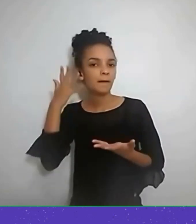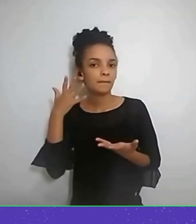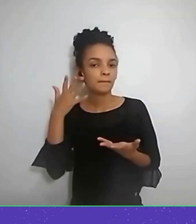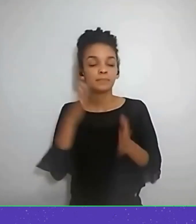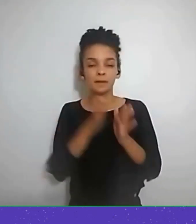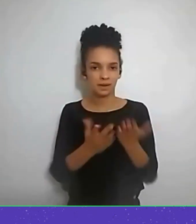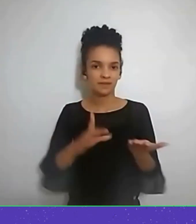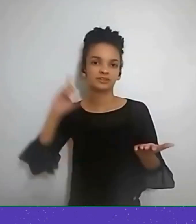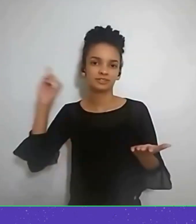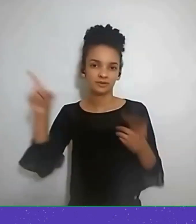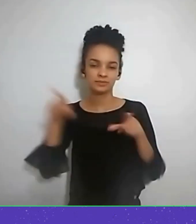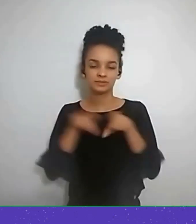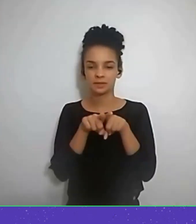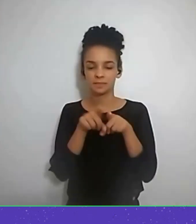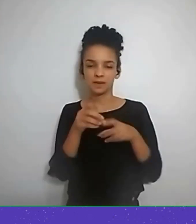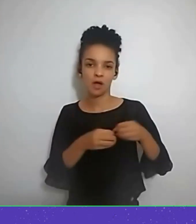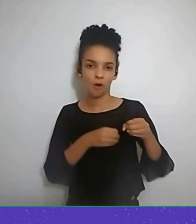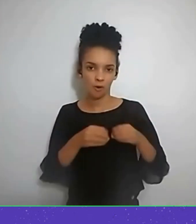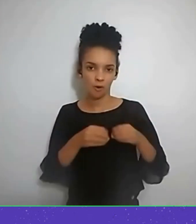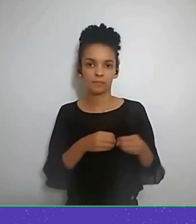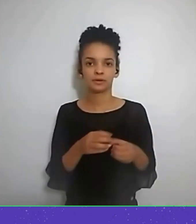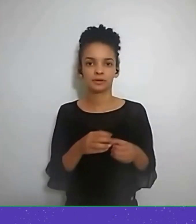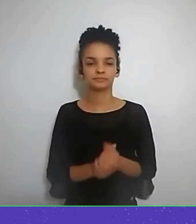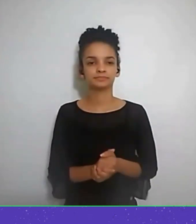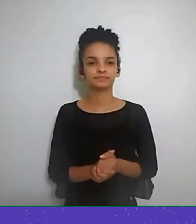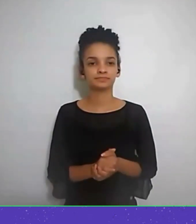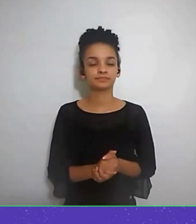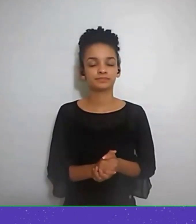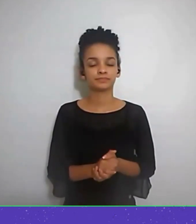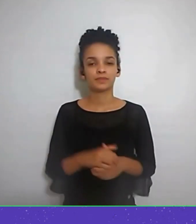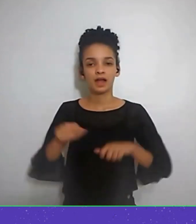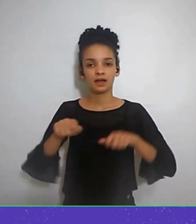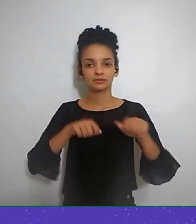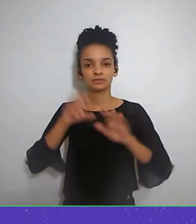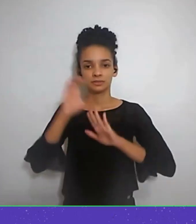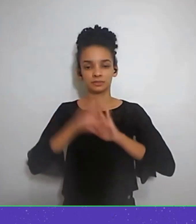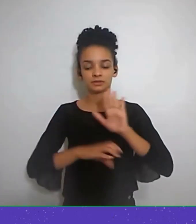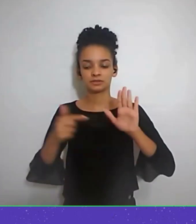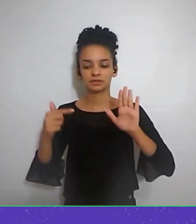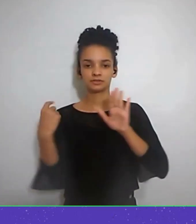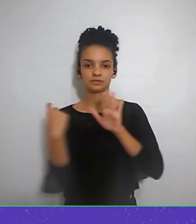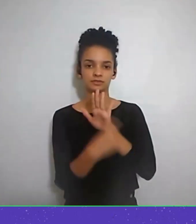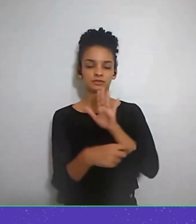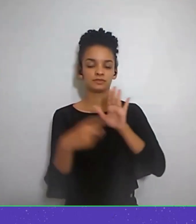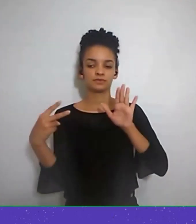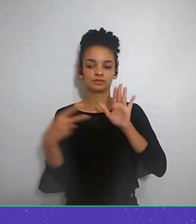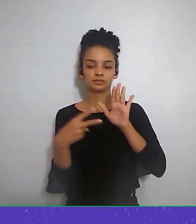ele mencionou. Atos capítulo 7, versículo 22.